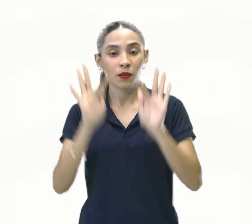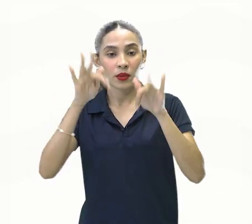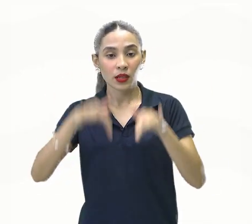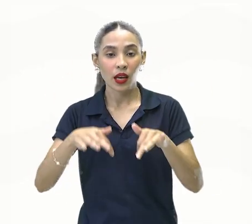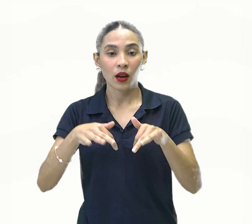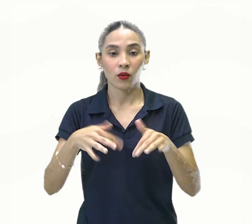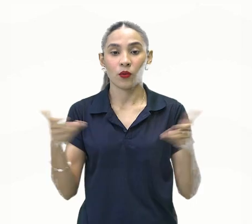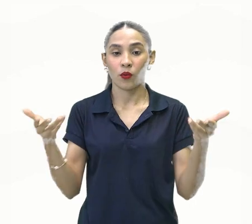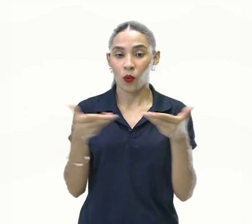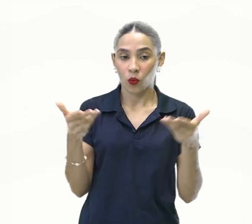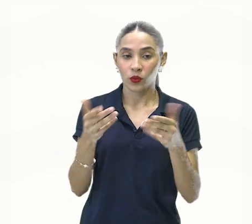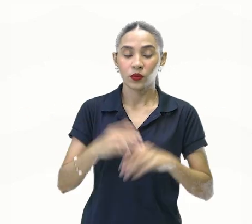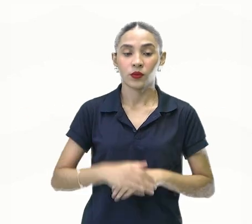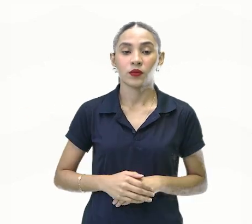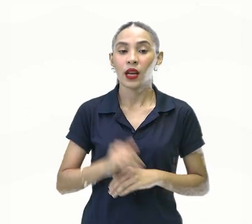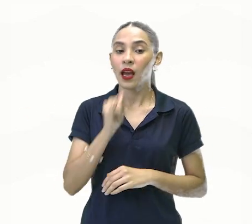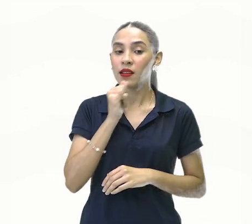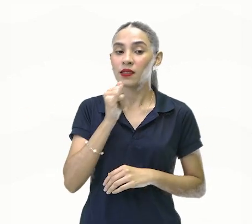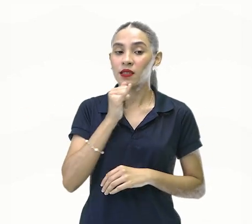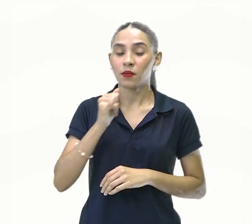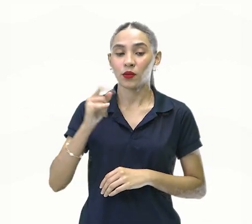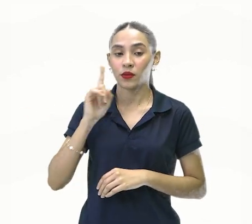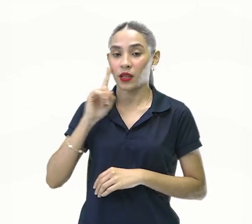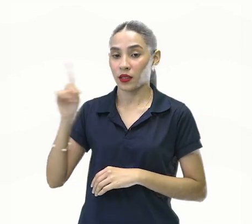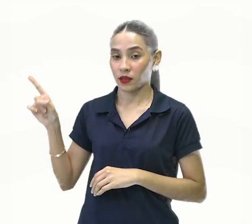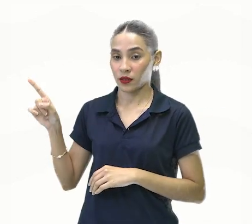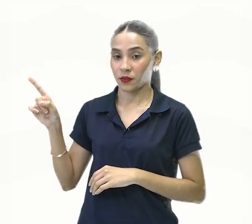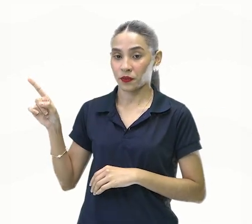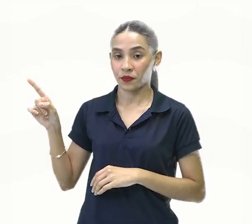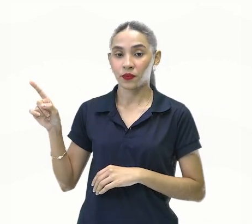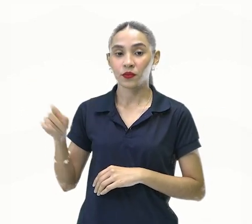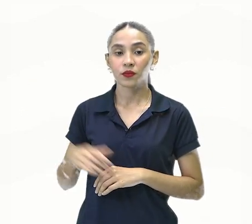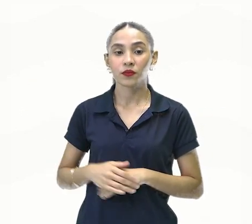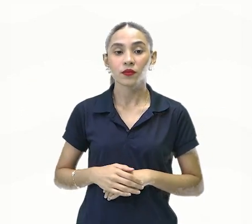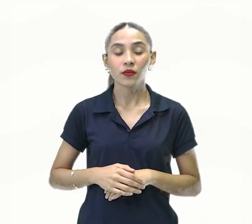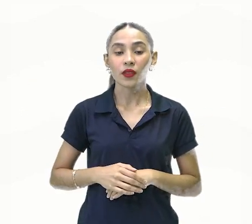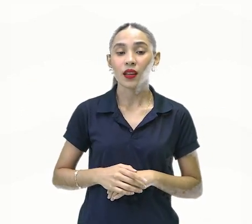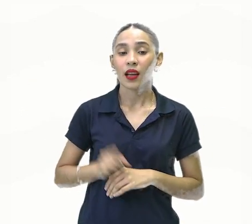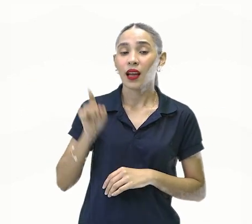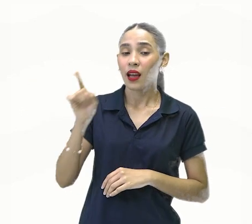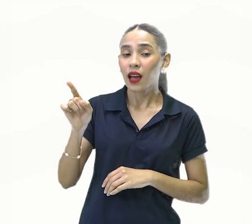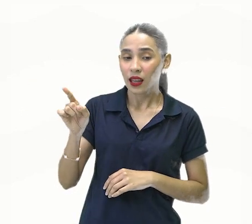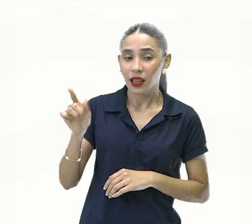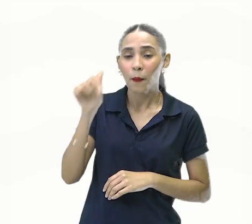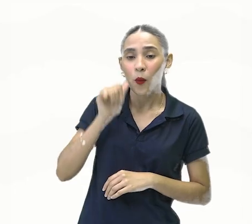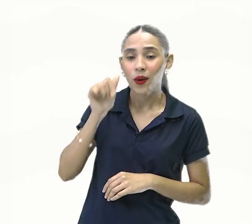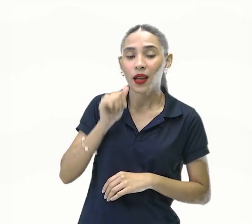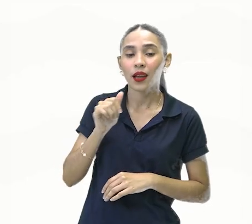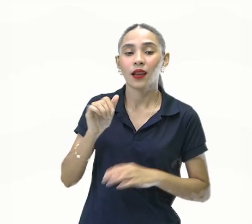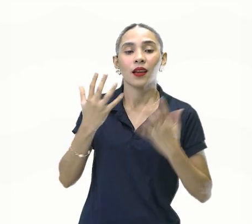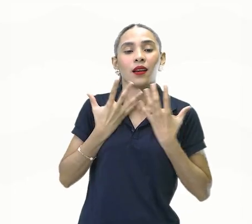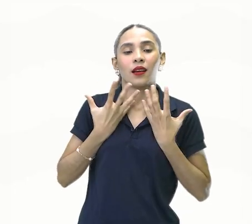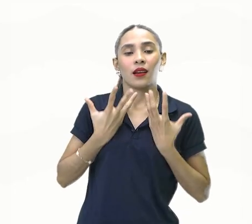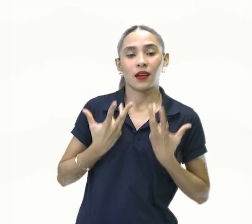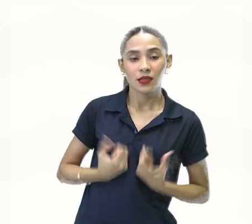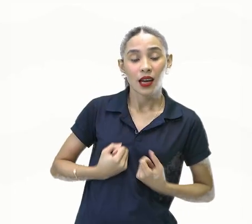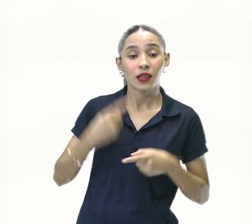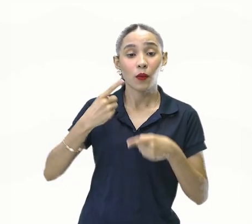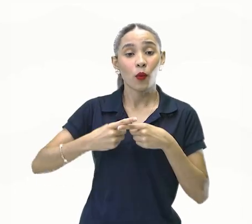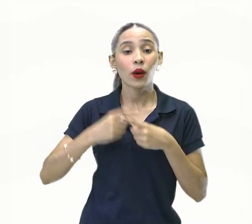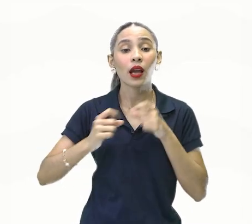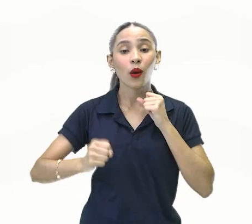no presente. She is tired because she has been running. Ela está cansada porque ela esteve